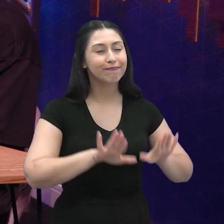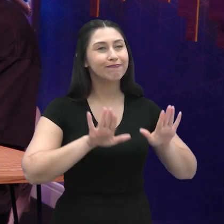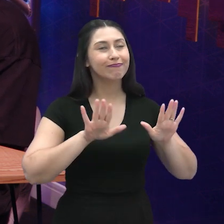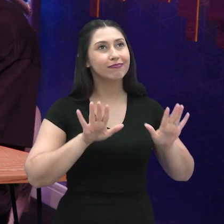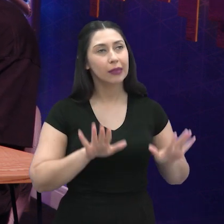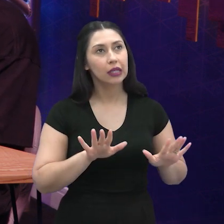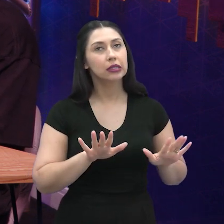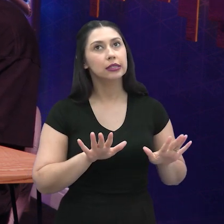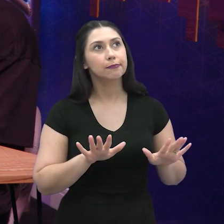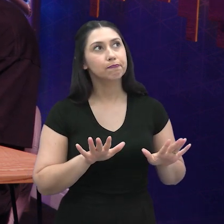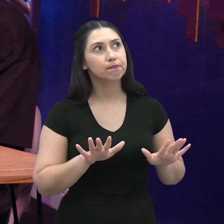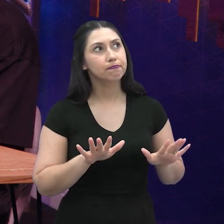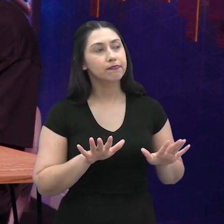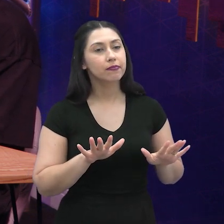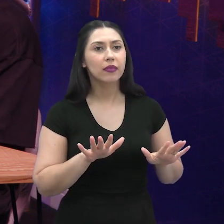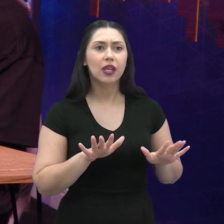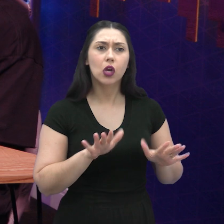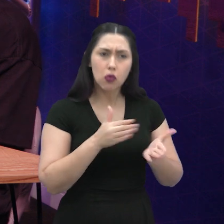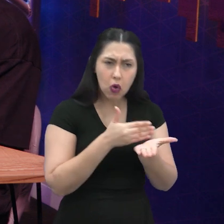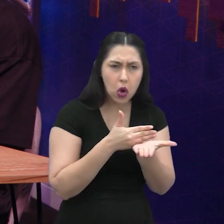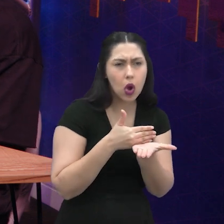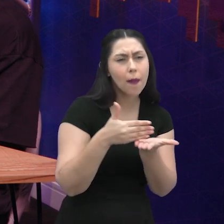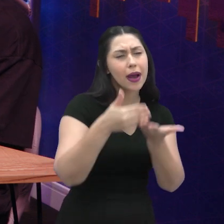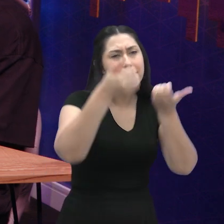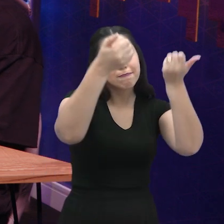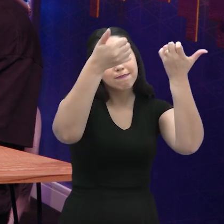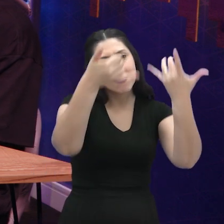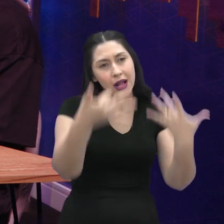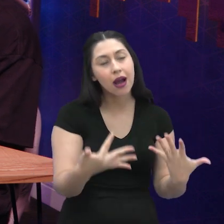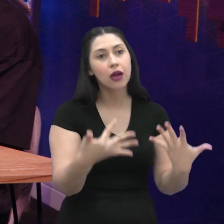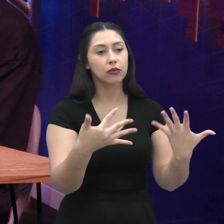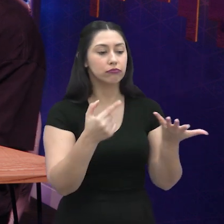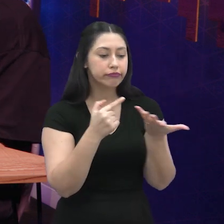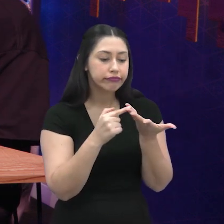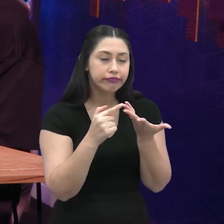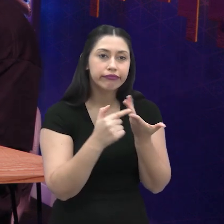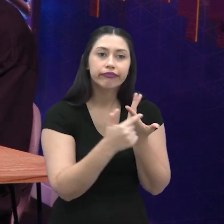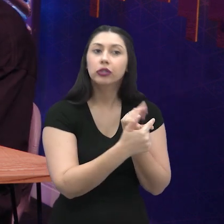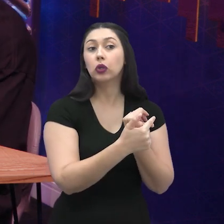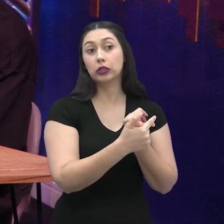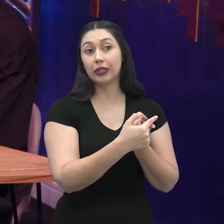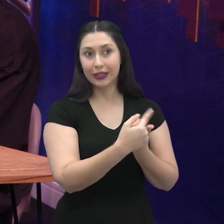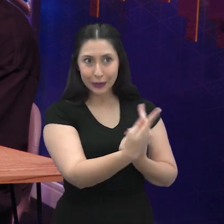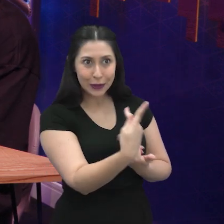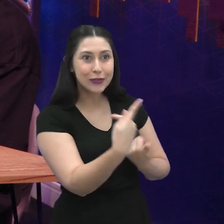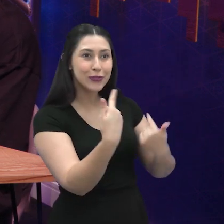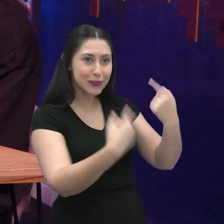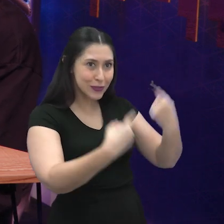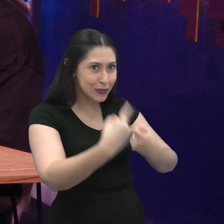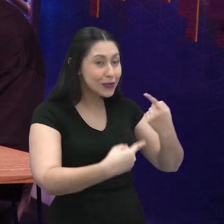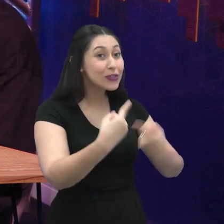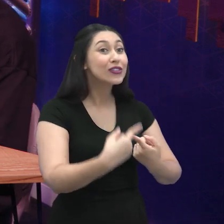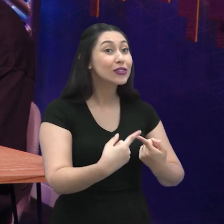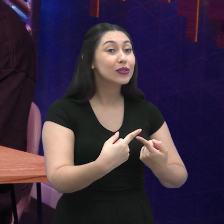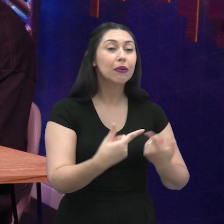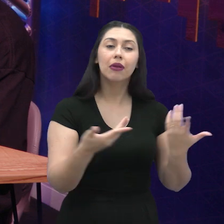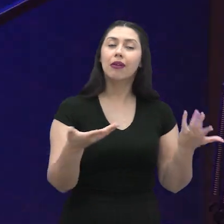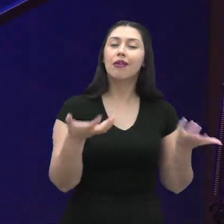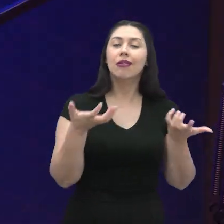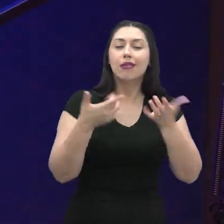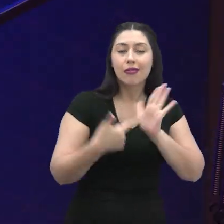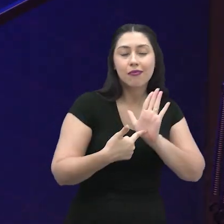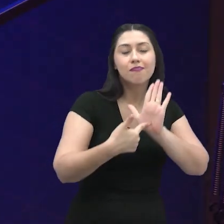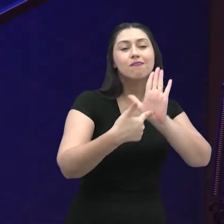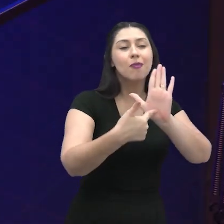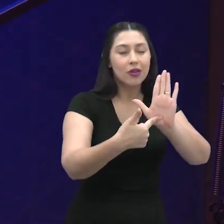Mas antes, Vitor, vamos comentar algumas coisas, né, que a gente estava até discutindo antes do programa começar e que a gente